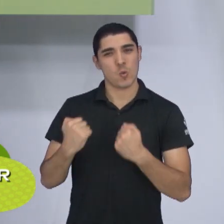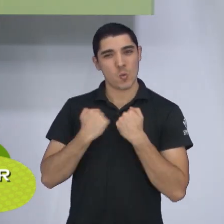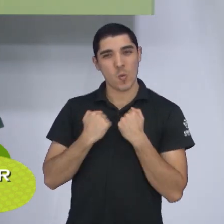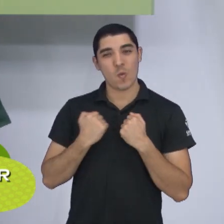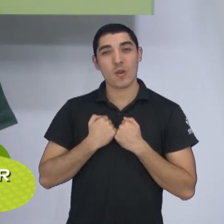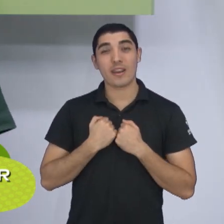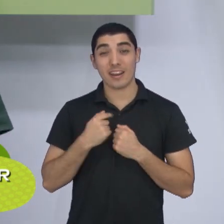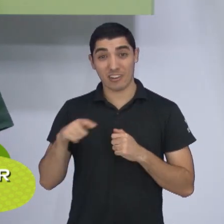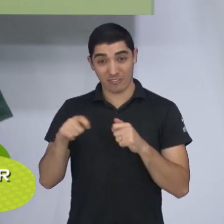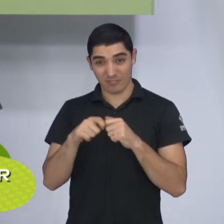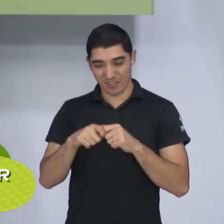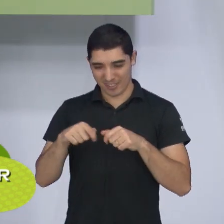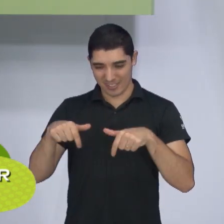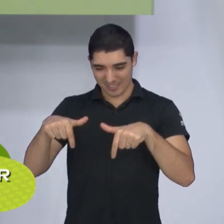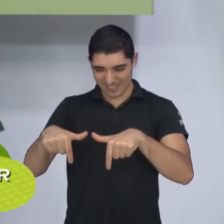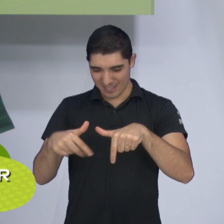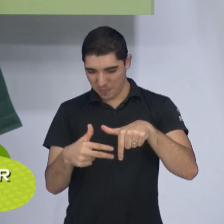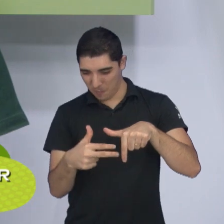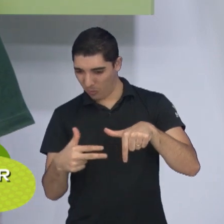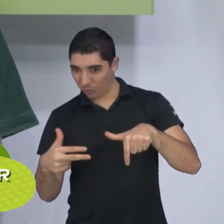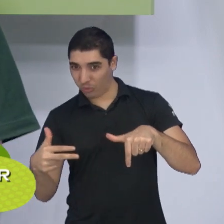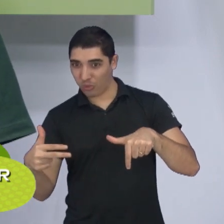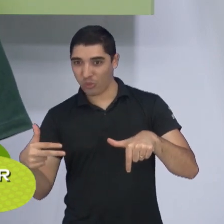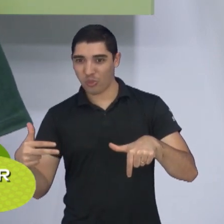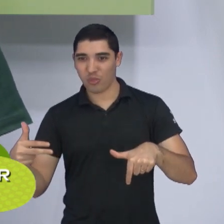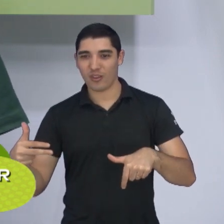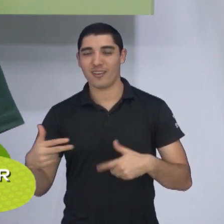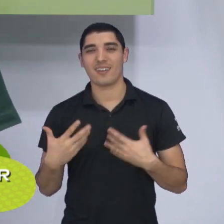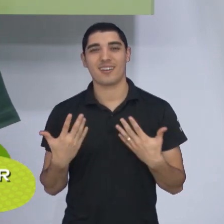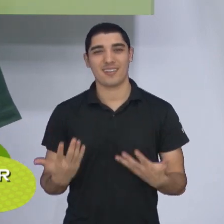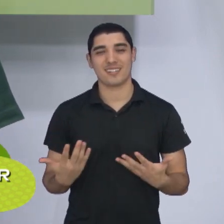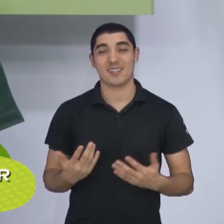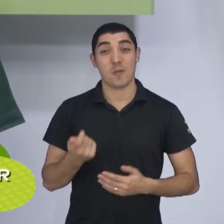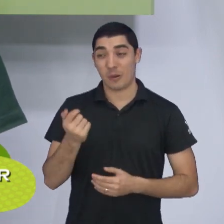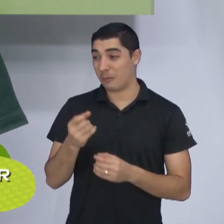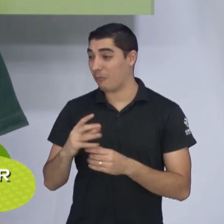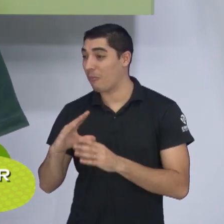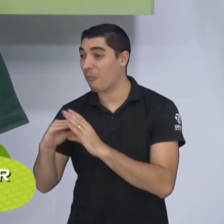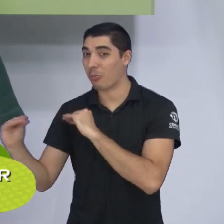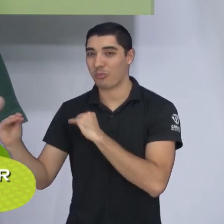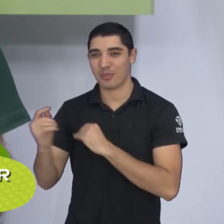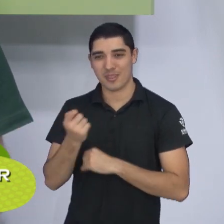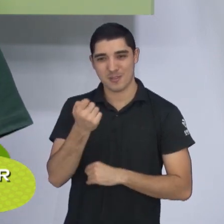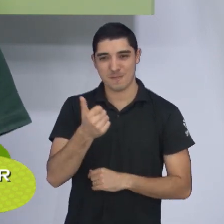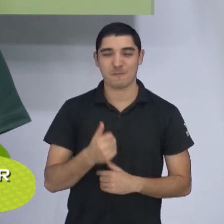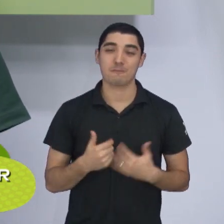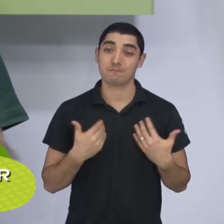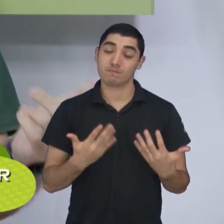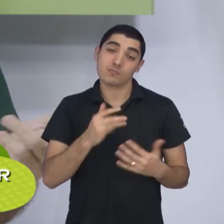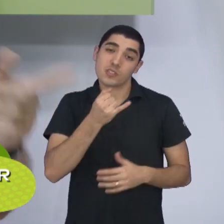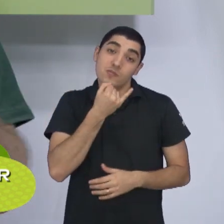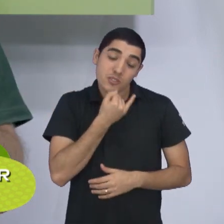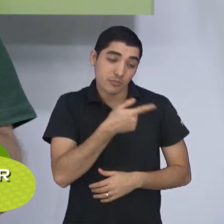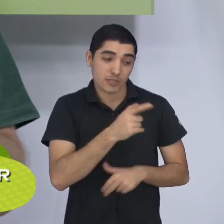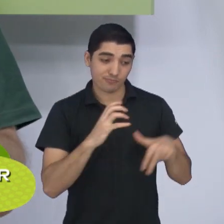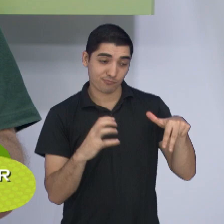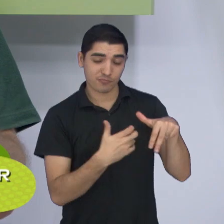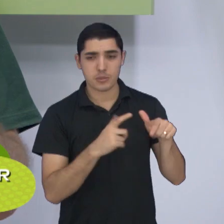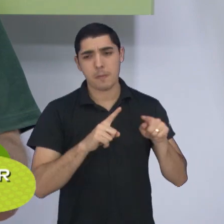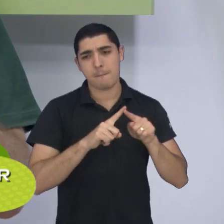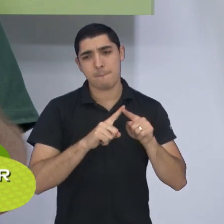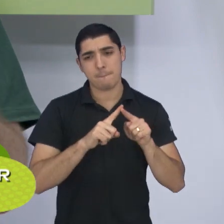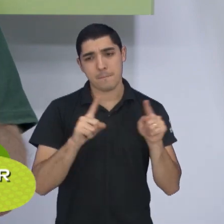quadro foi arrastando arrastando arrastando quase quase foi embora mas o infelizmente pro joseense mas assim